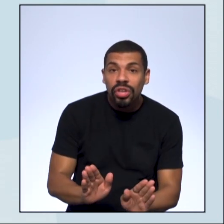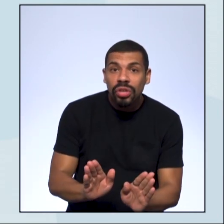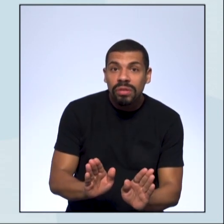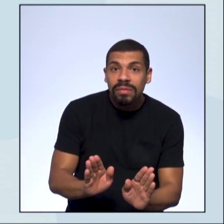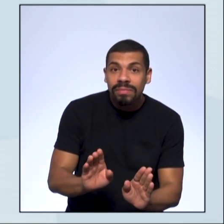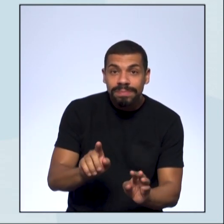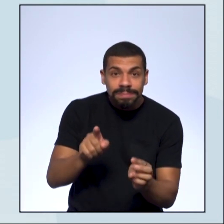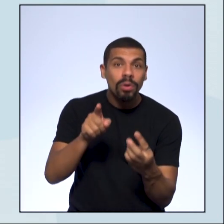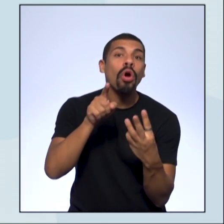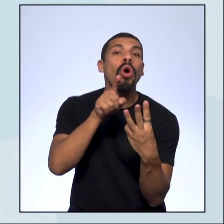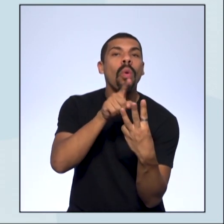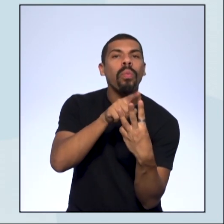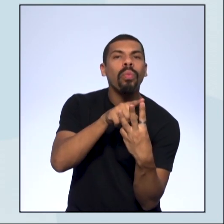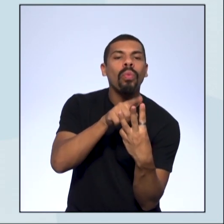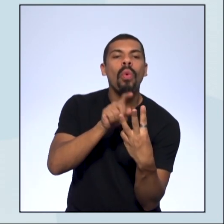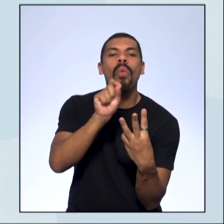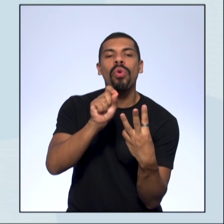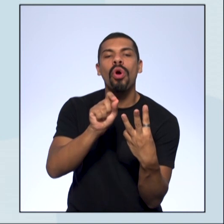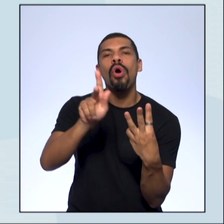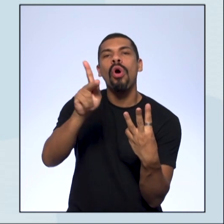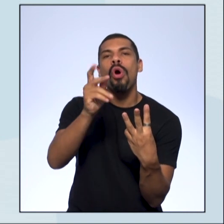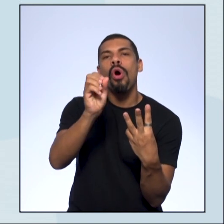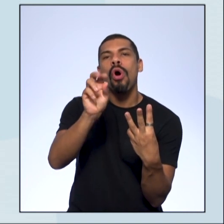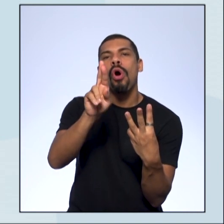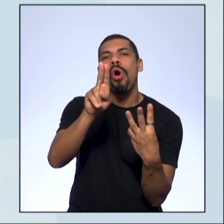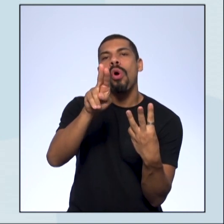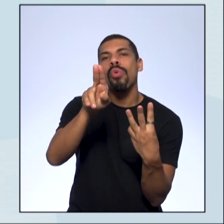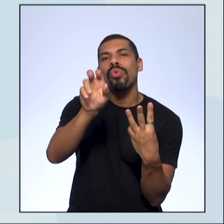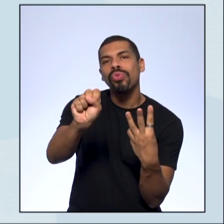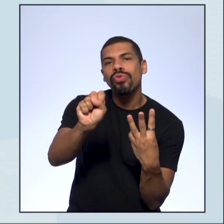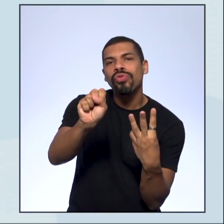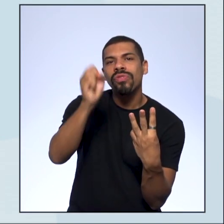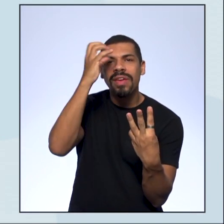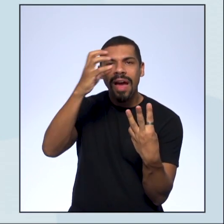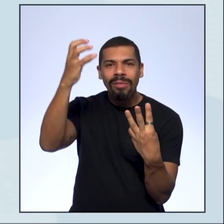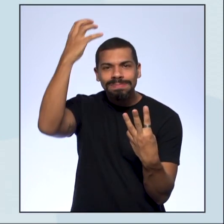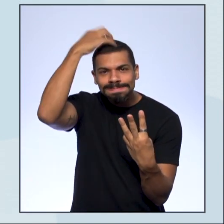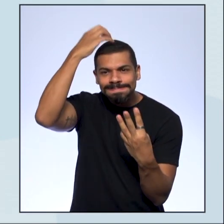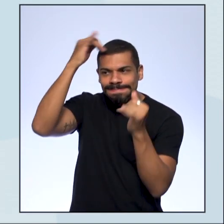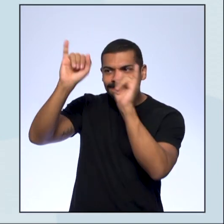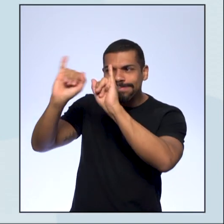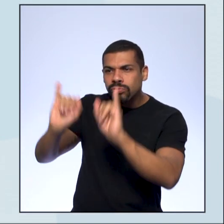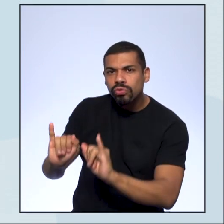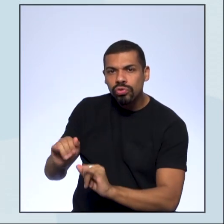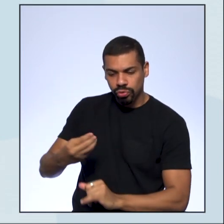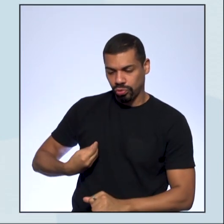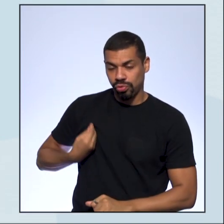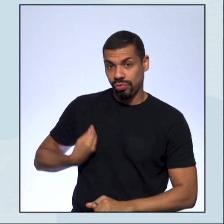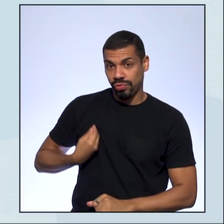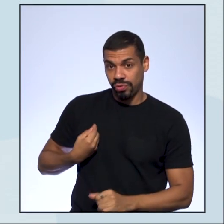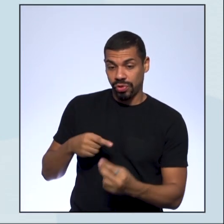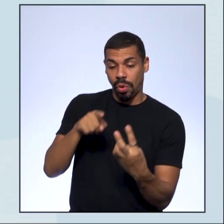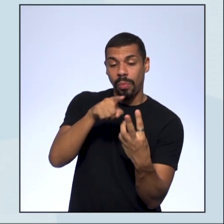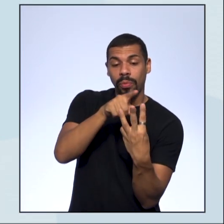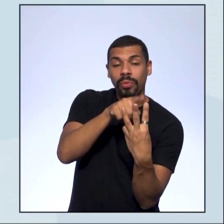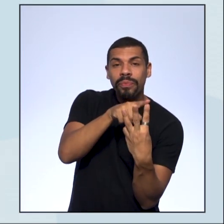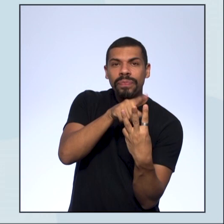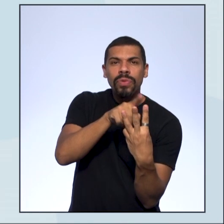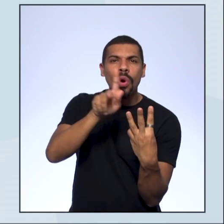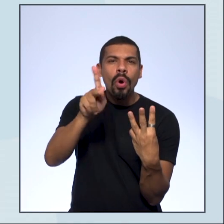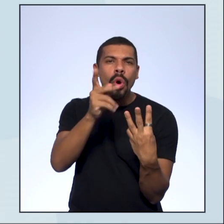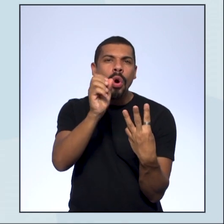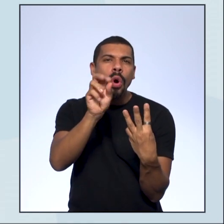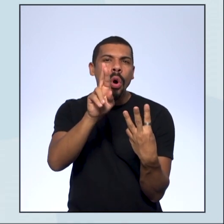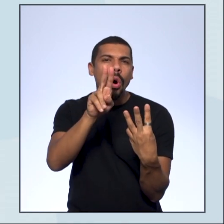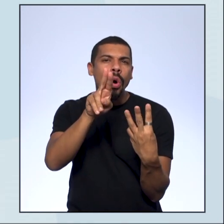considerado o deus dos vivos e é filho de Osíris e Ísis, tá? Então, olha só essa mitologia e essa